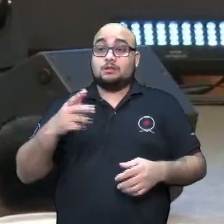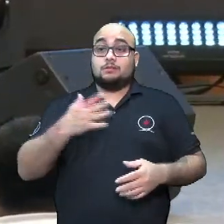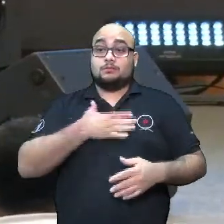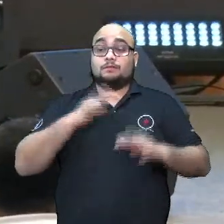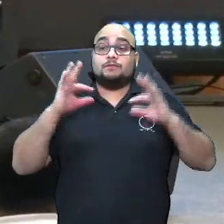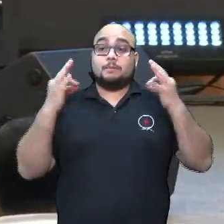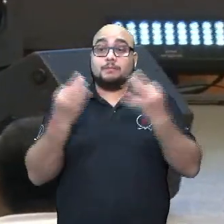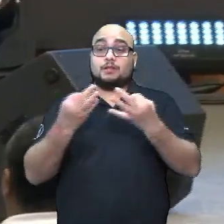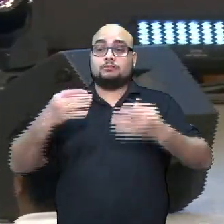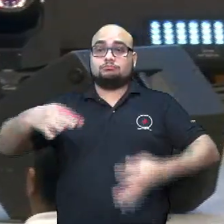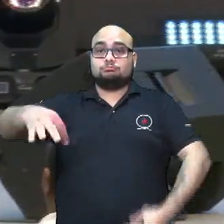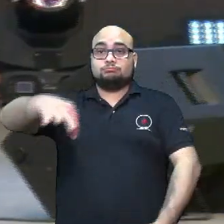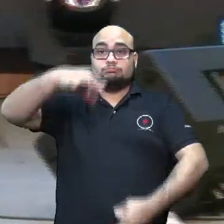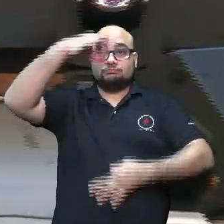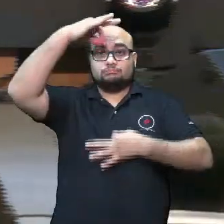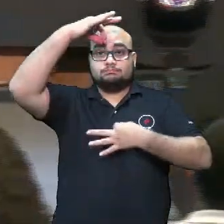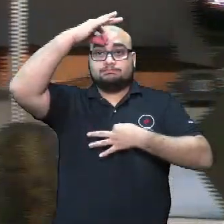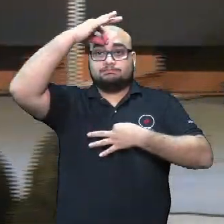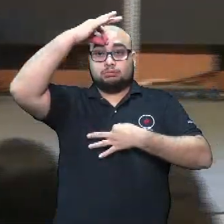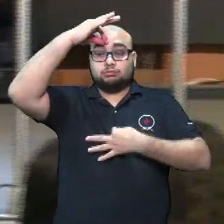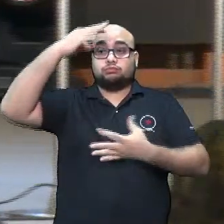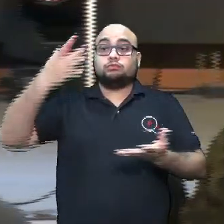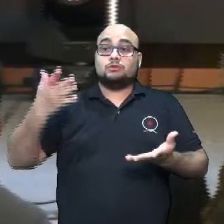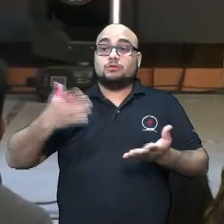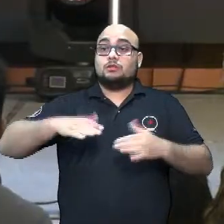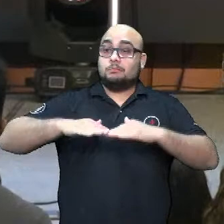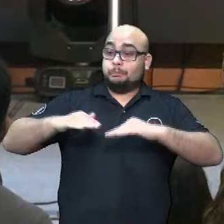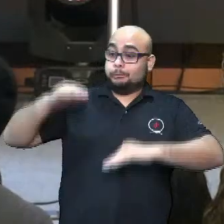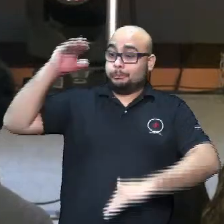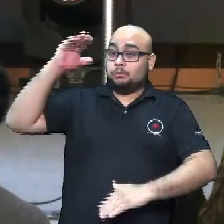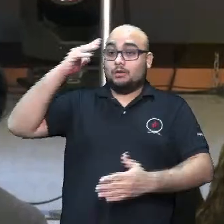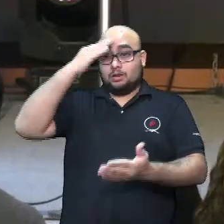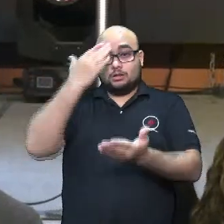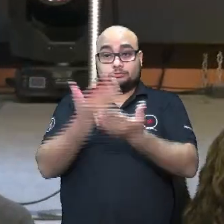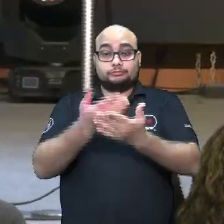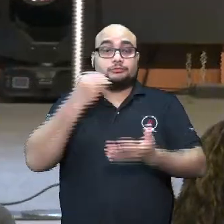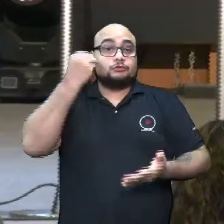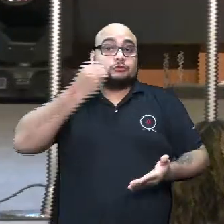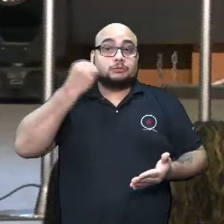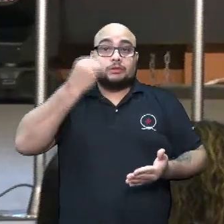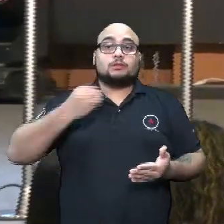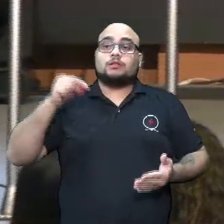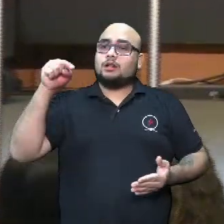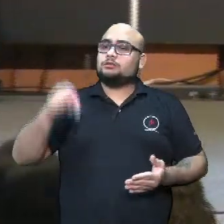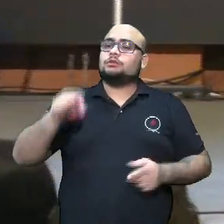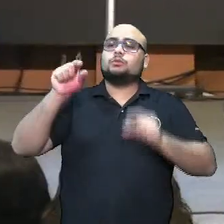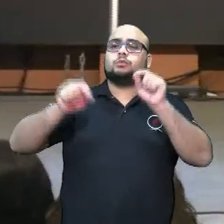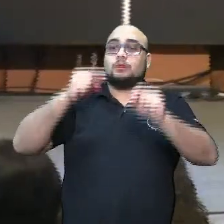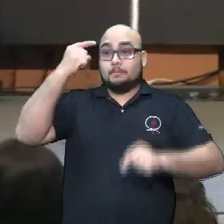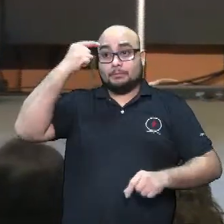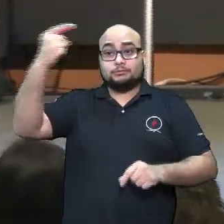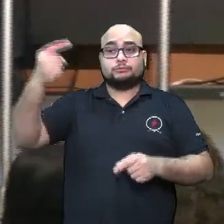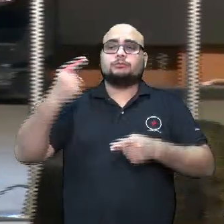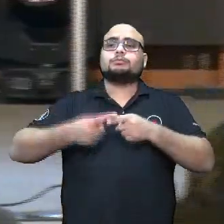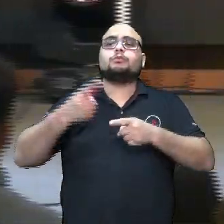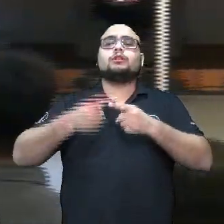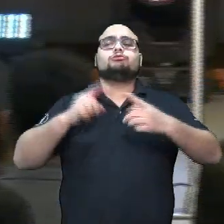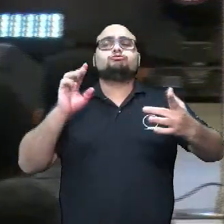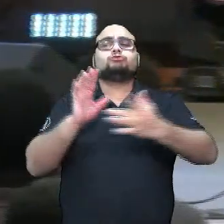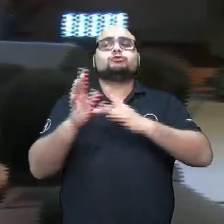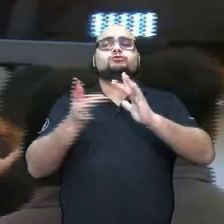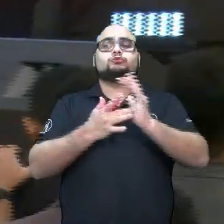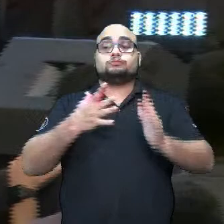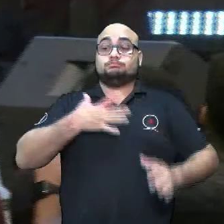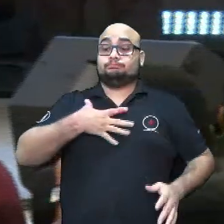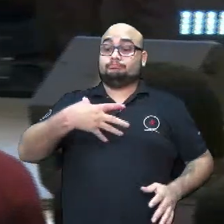assim. Eu cresci acreditando naquilo. Eu cresci vivendo aquilo. Eu cresci pensando no porquê ele fez aquilo. Mas quando eu entrei na presença